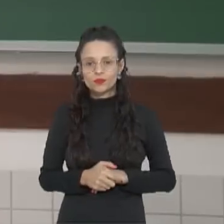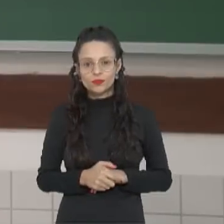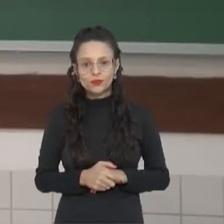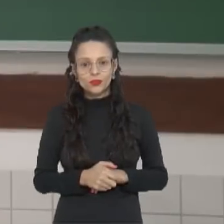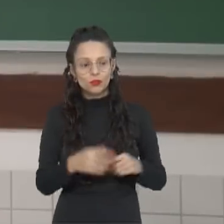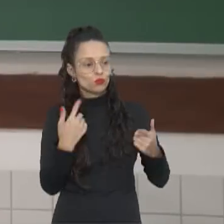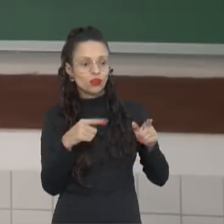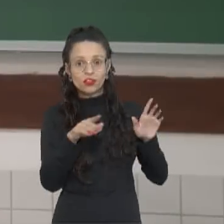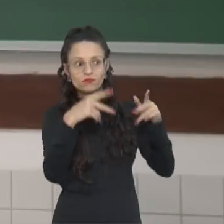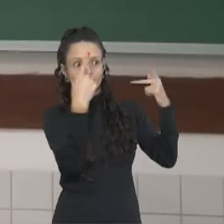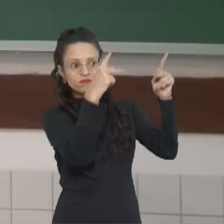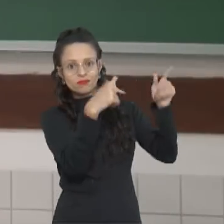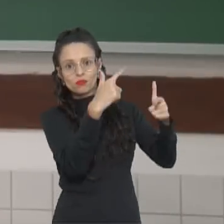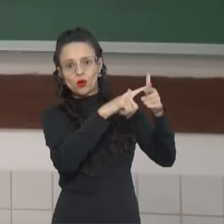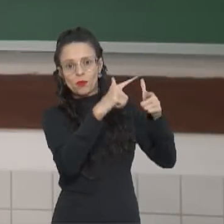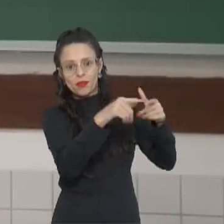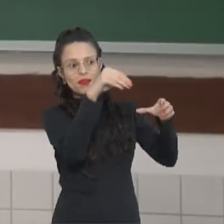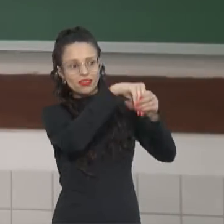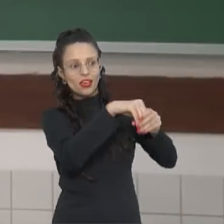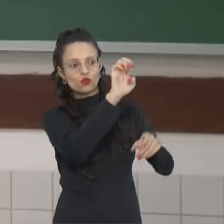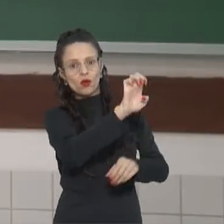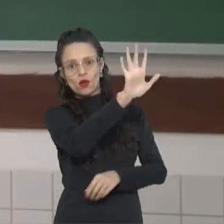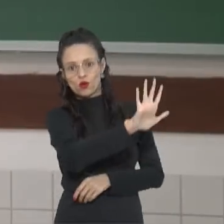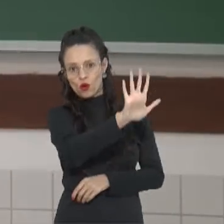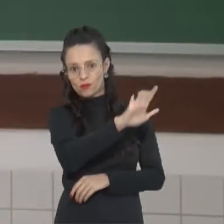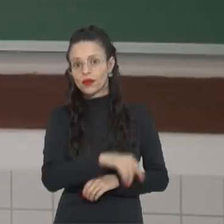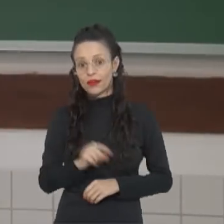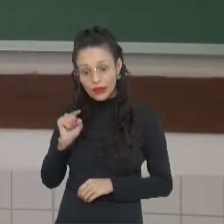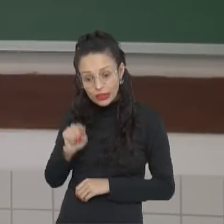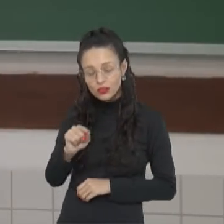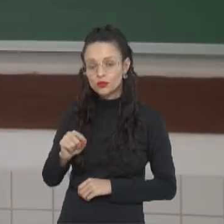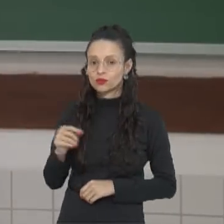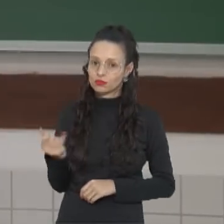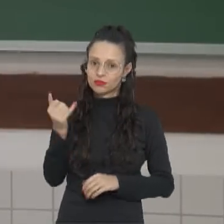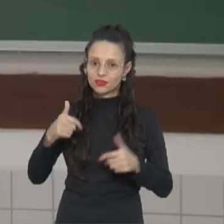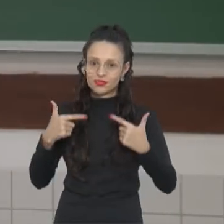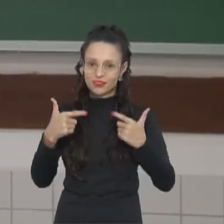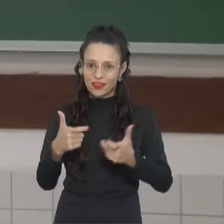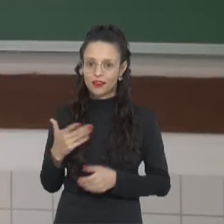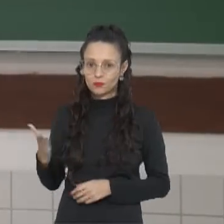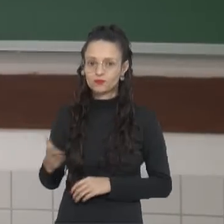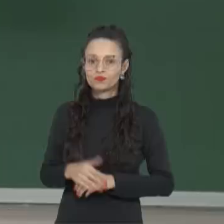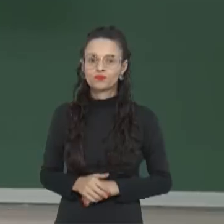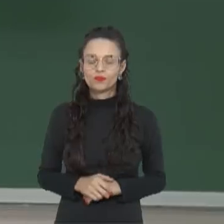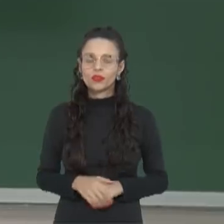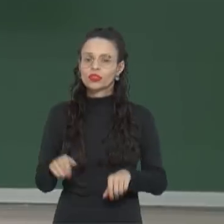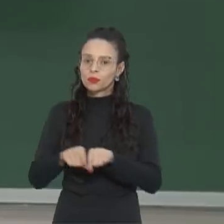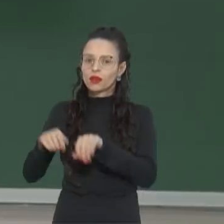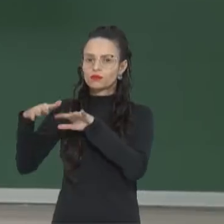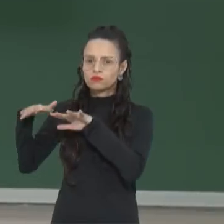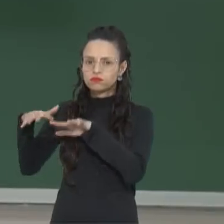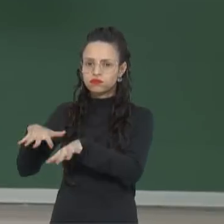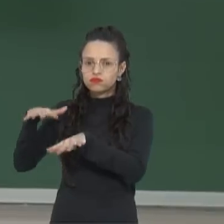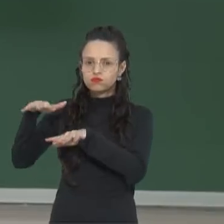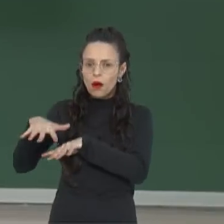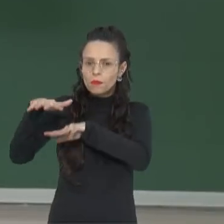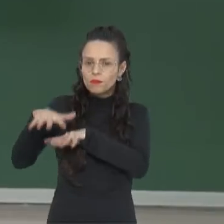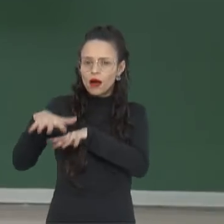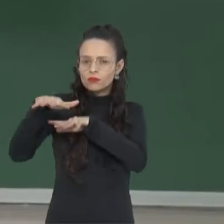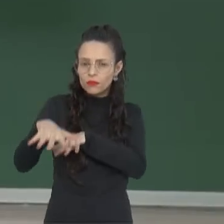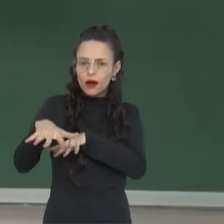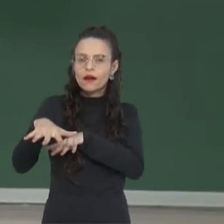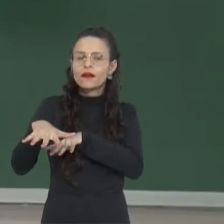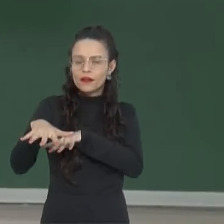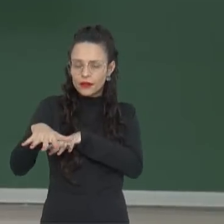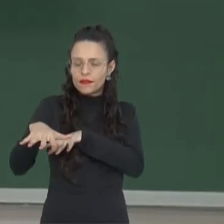próprios problemas internos. Importância da guerra aí. Os protestos e as mobilizações internas